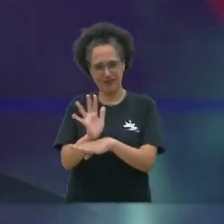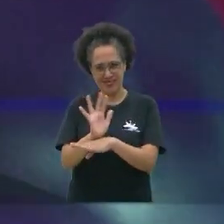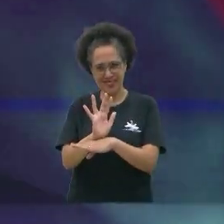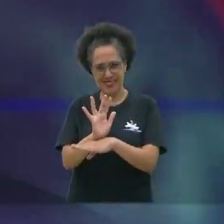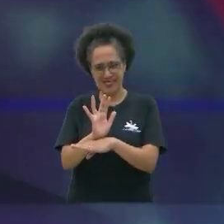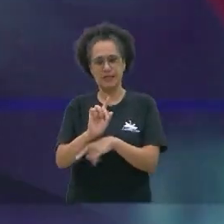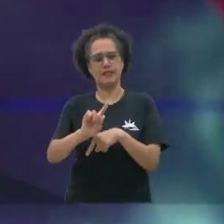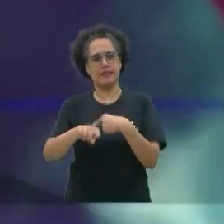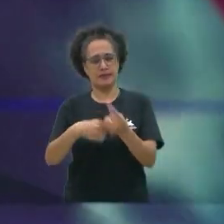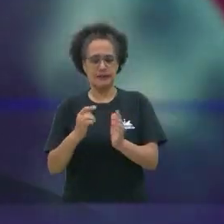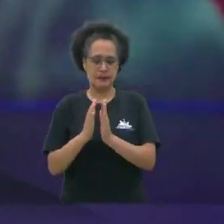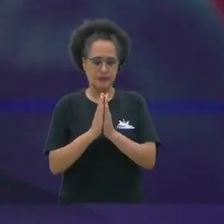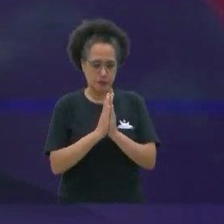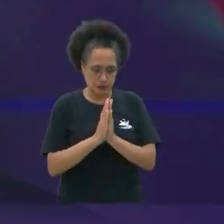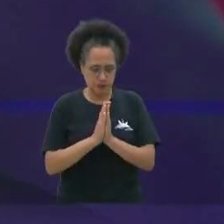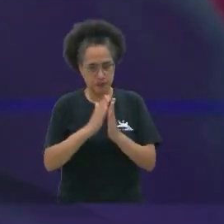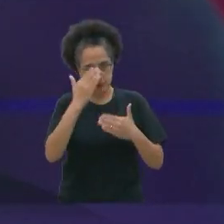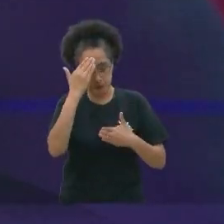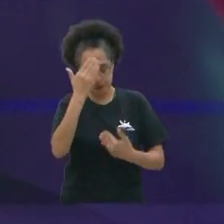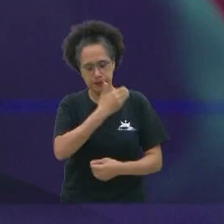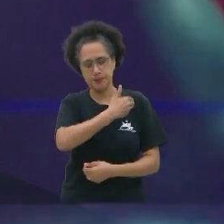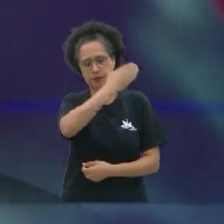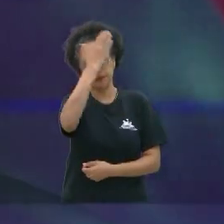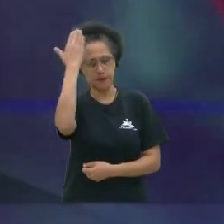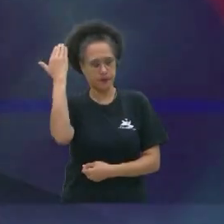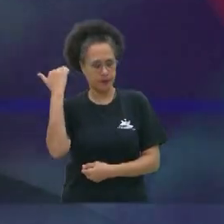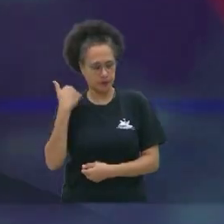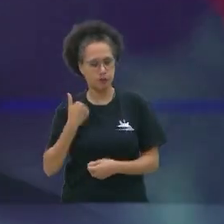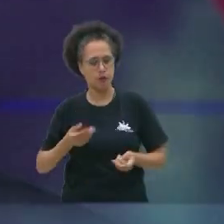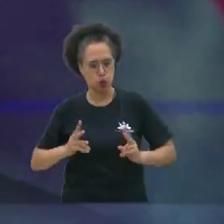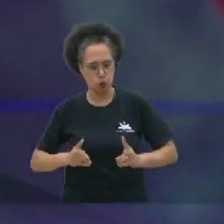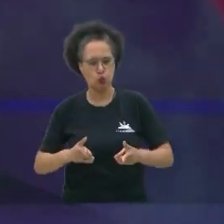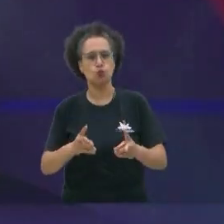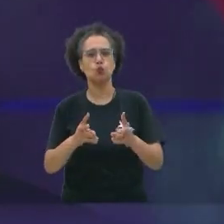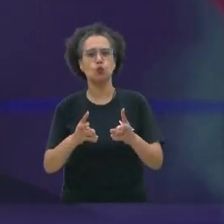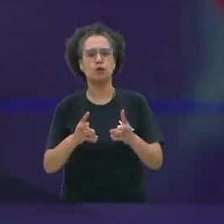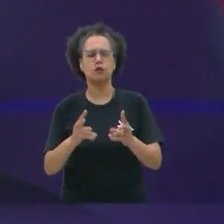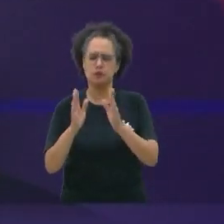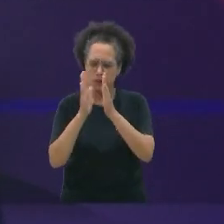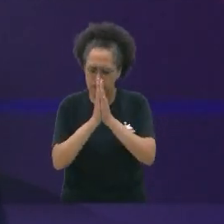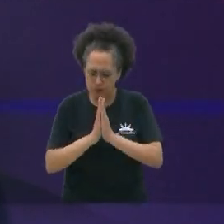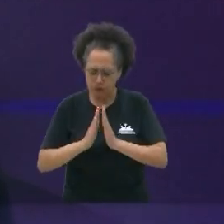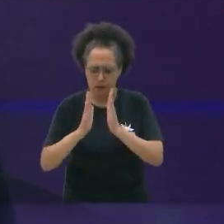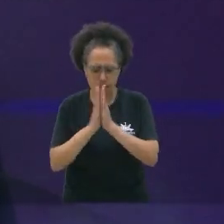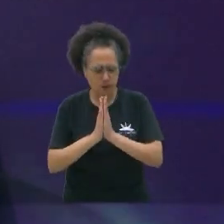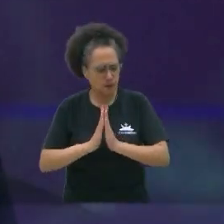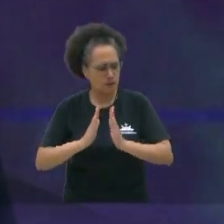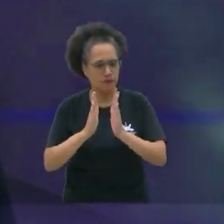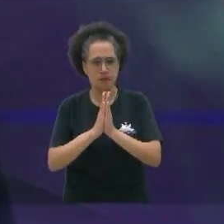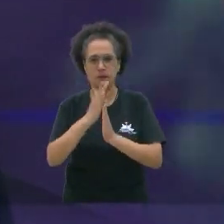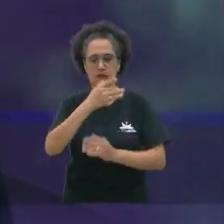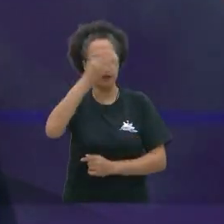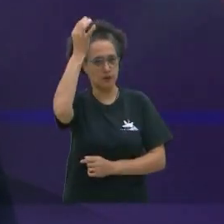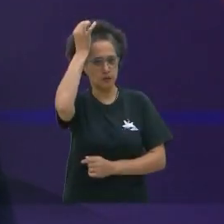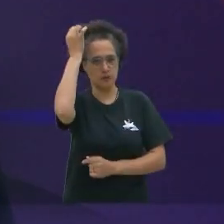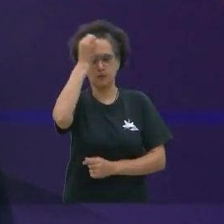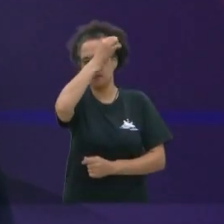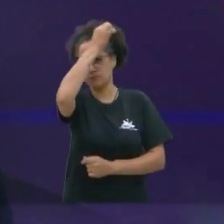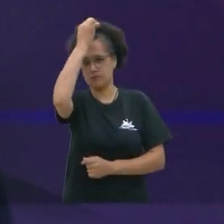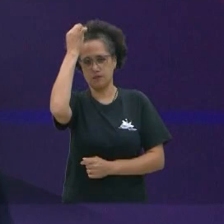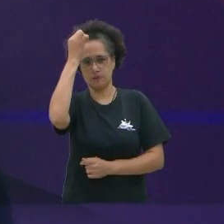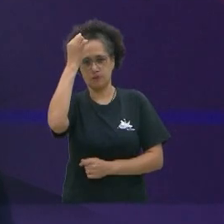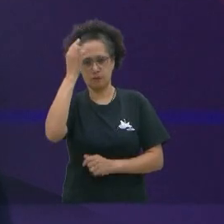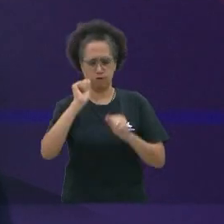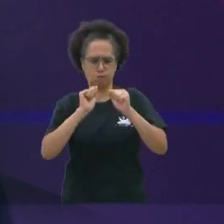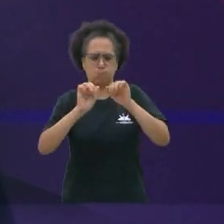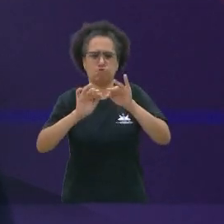vamos rezar um Ave Maria e vamos continuar aqui clamando pelo Espírito Santo sobre